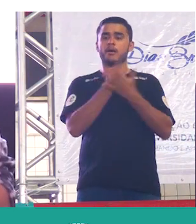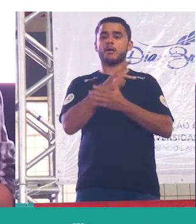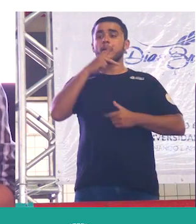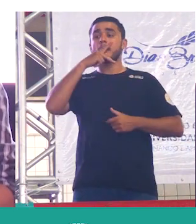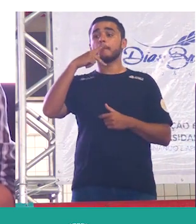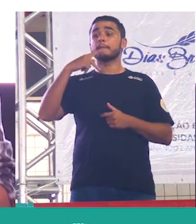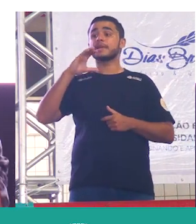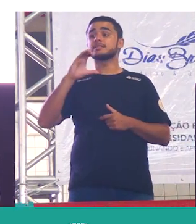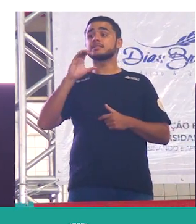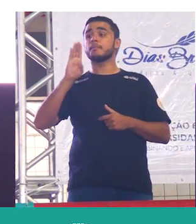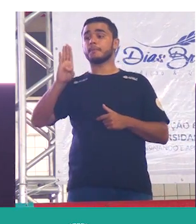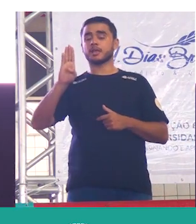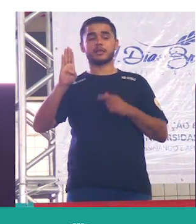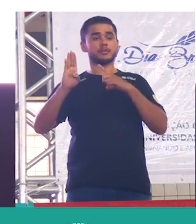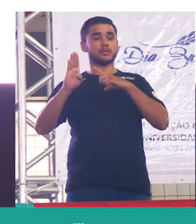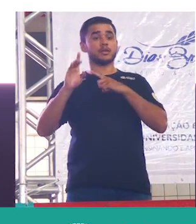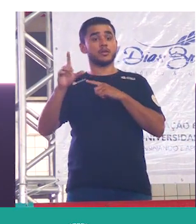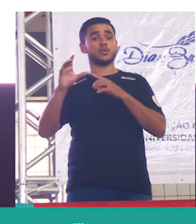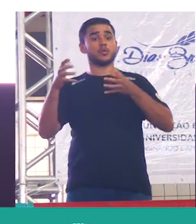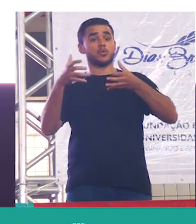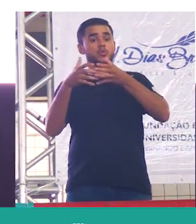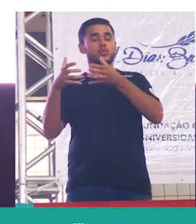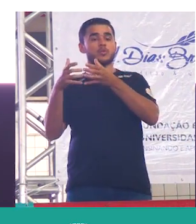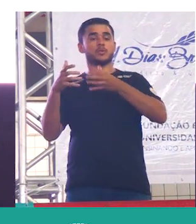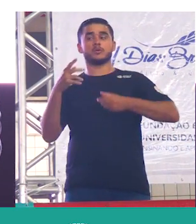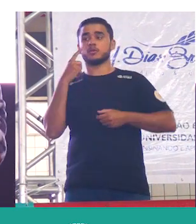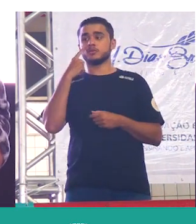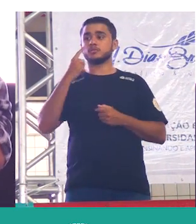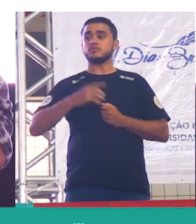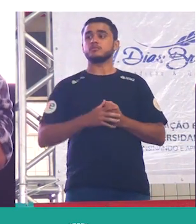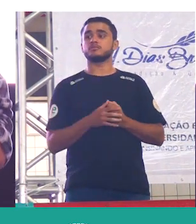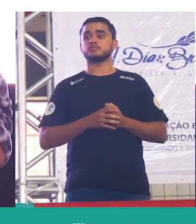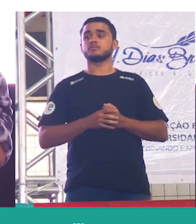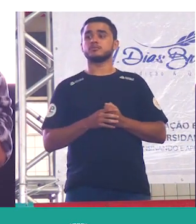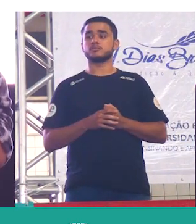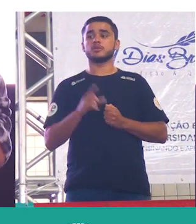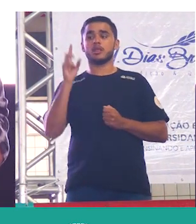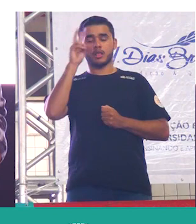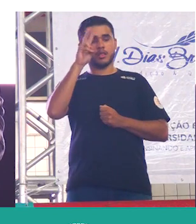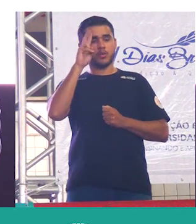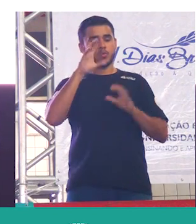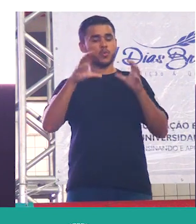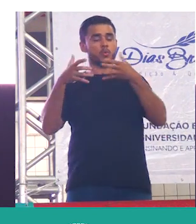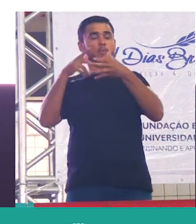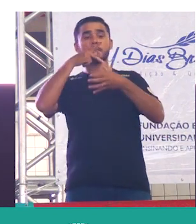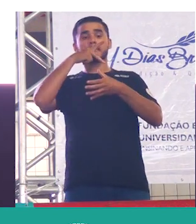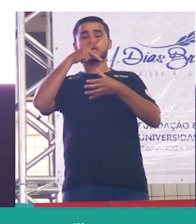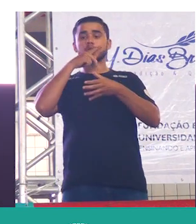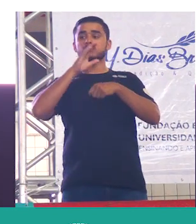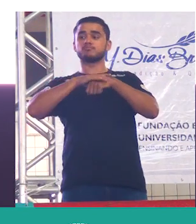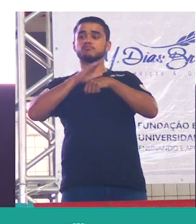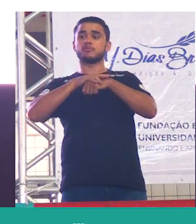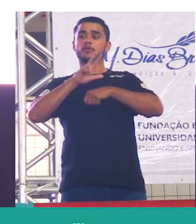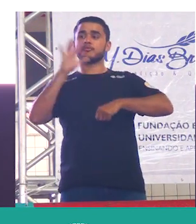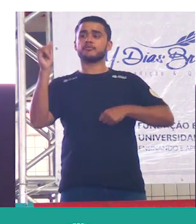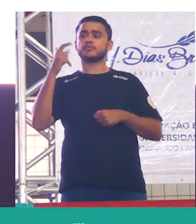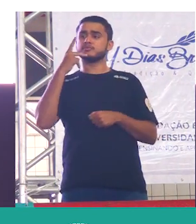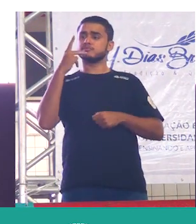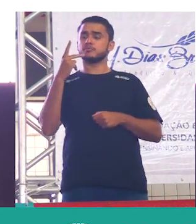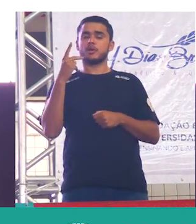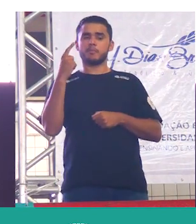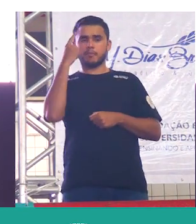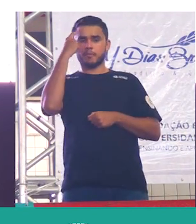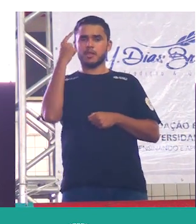PCB, o Partido Comunista, que havia saído da clandestinidade havia pouquíssimo